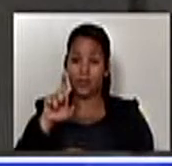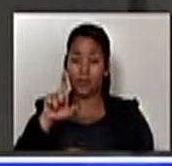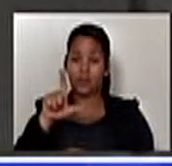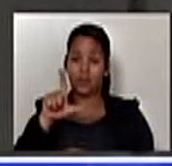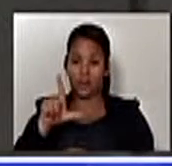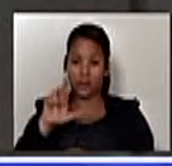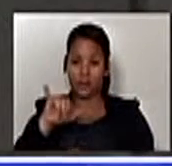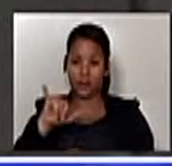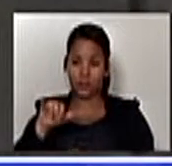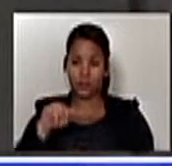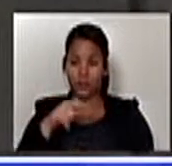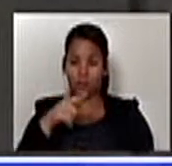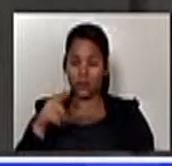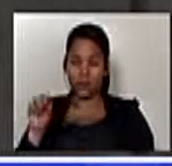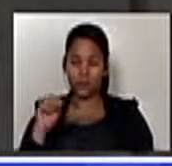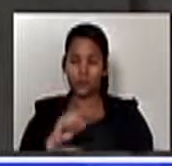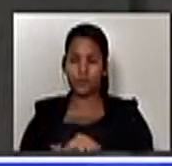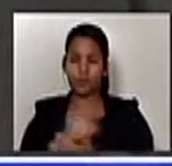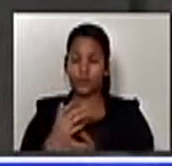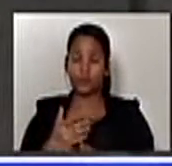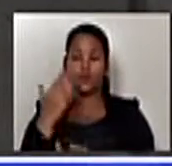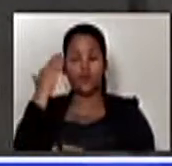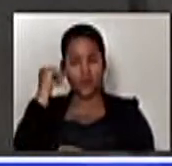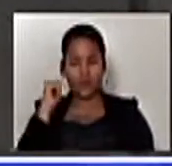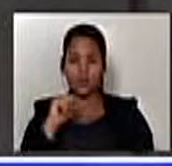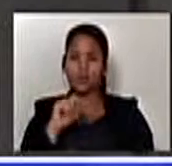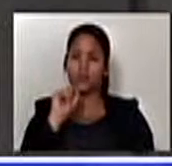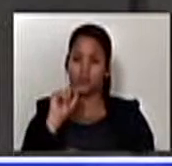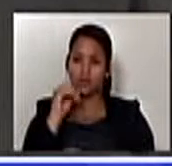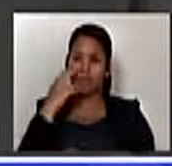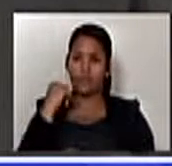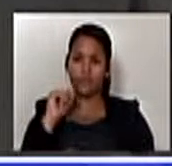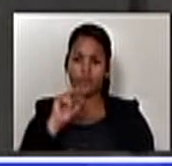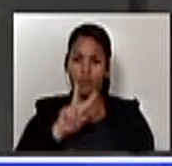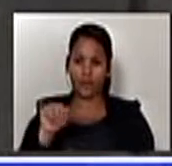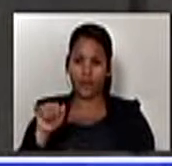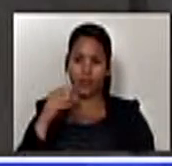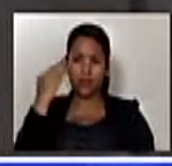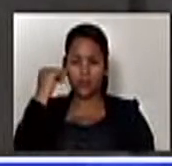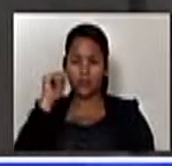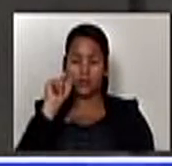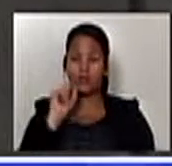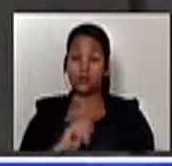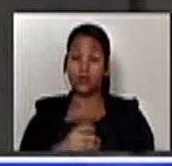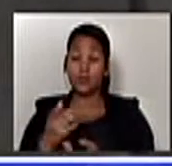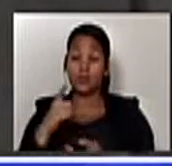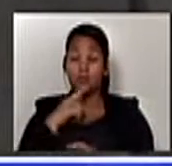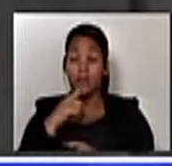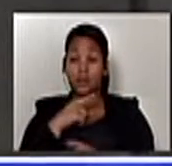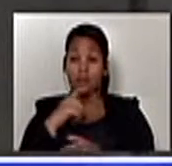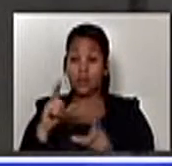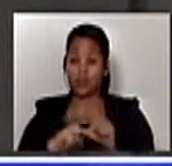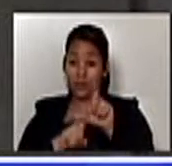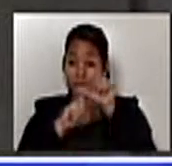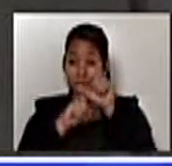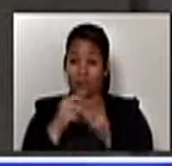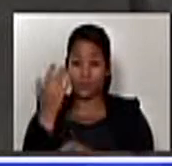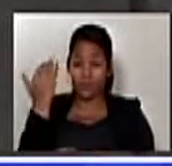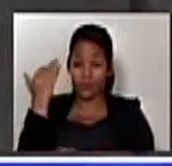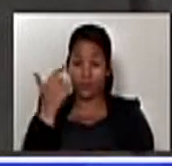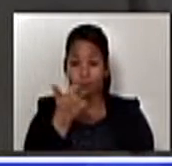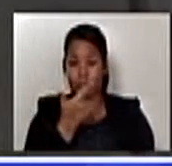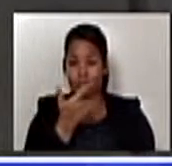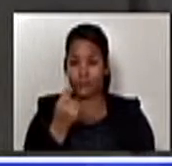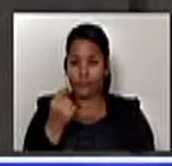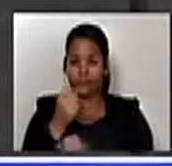valor de 20 anos atrás, atualizado, e aí a gente vai ter uma discussão. Mas, de qualquer maneira, estamos